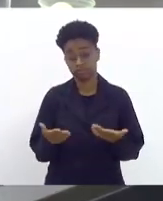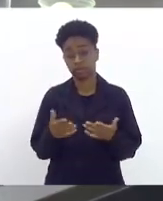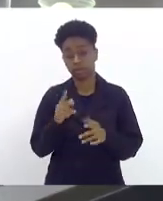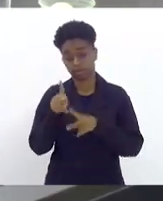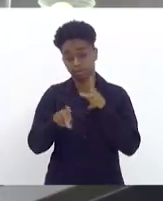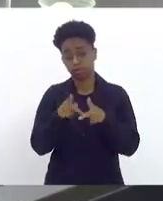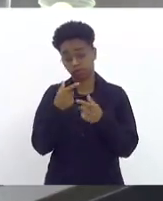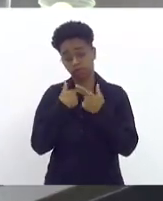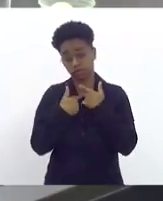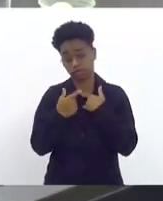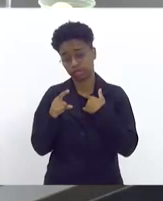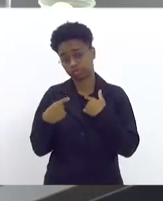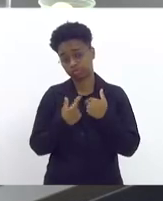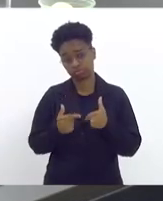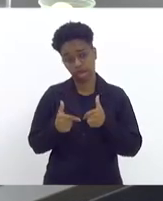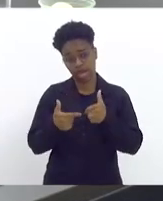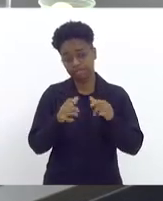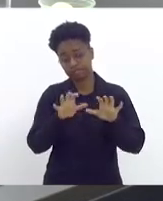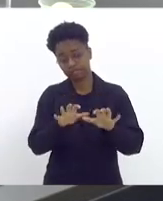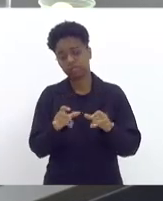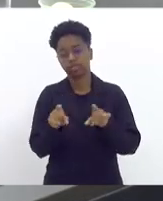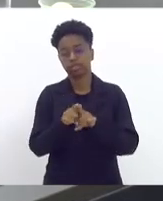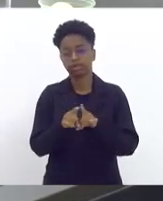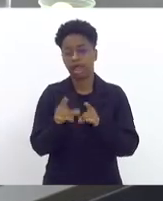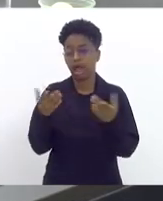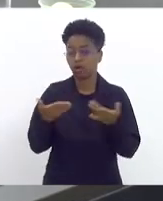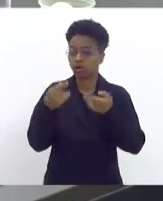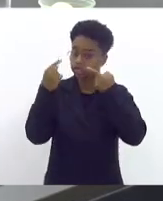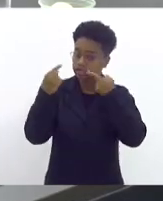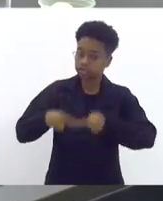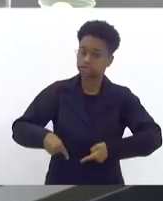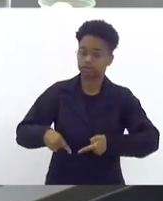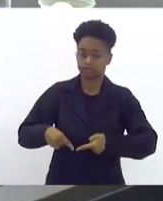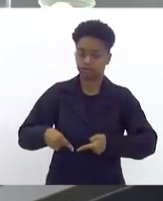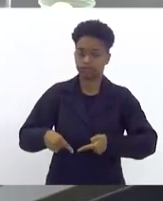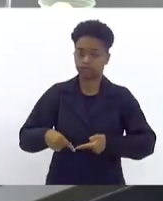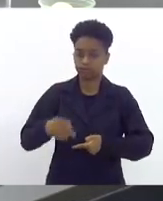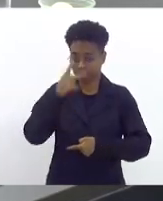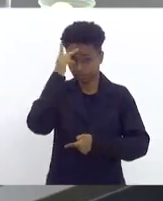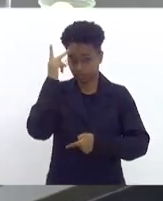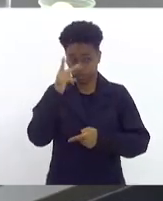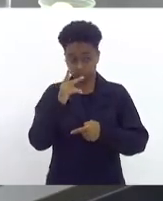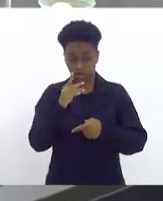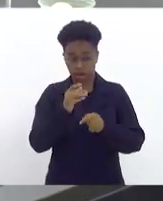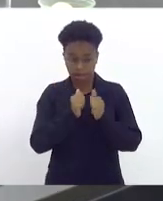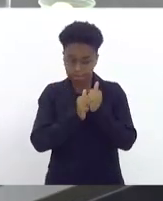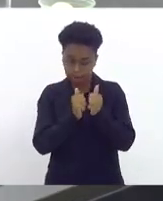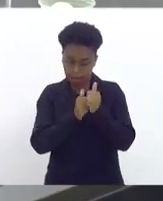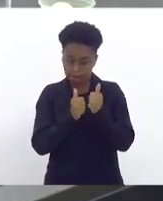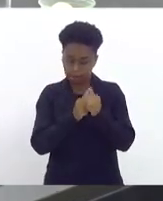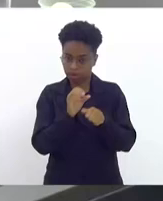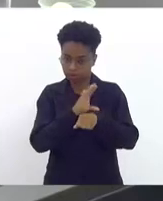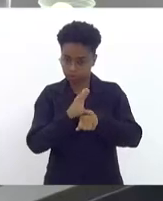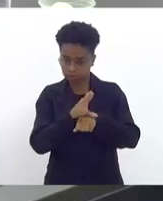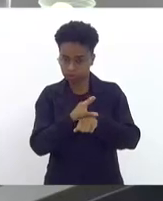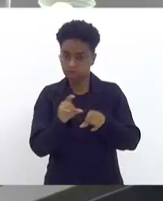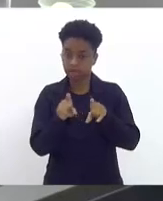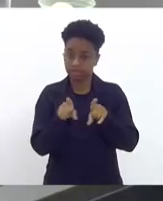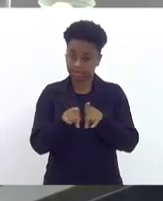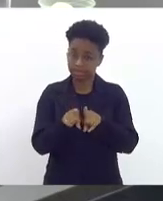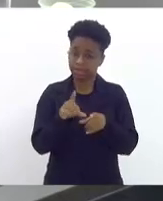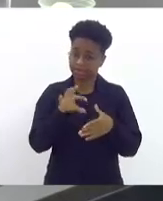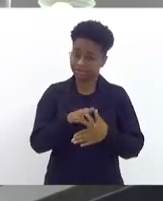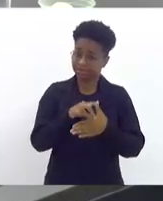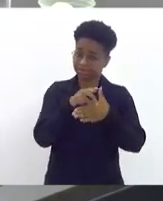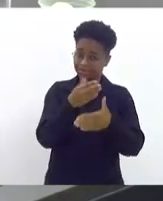população quer de nós e fica aqui o desafio dos constitucionalistas de plantão liderados pelo Deputado Luiz